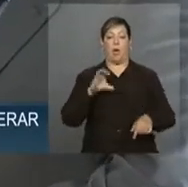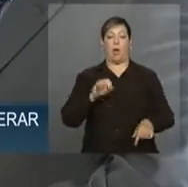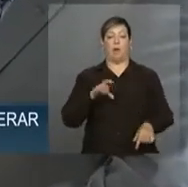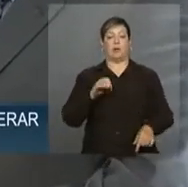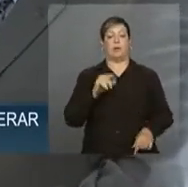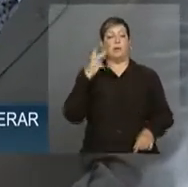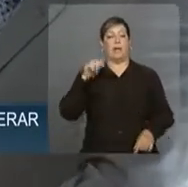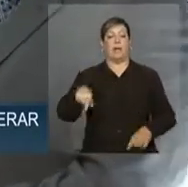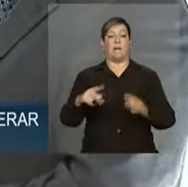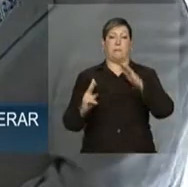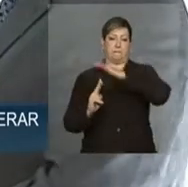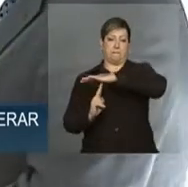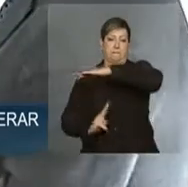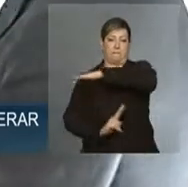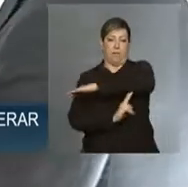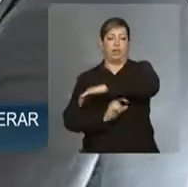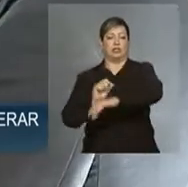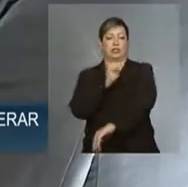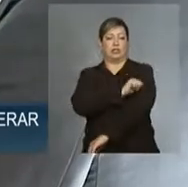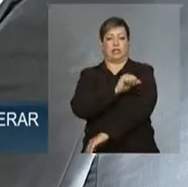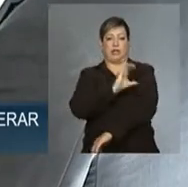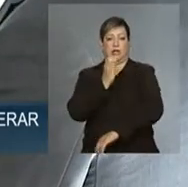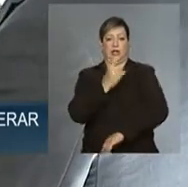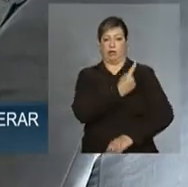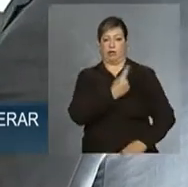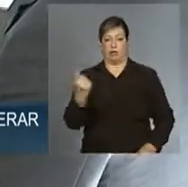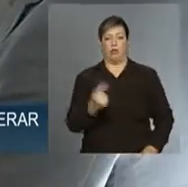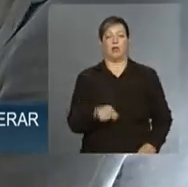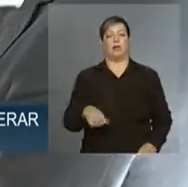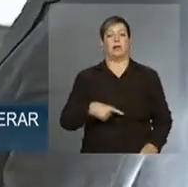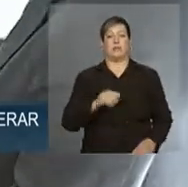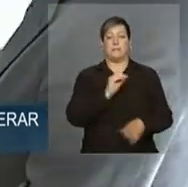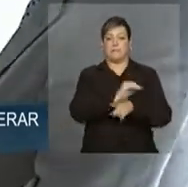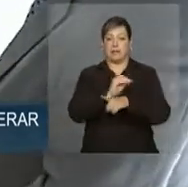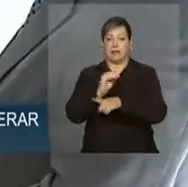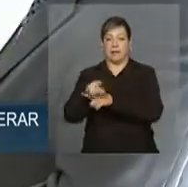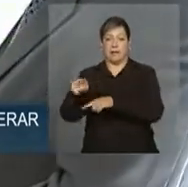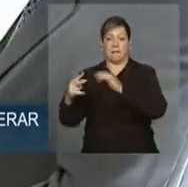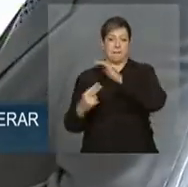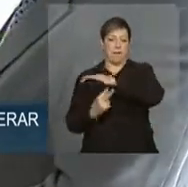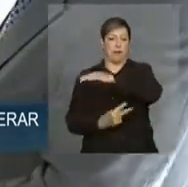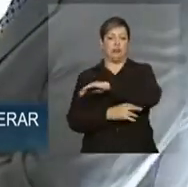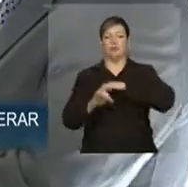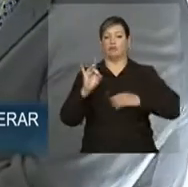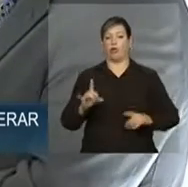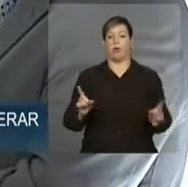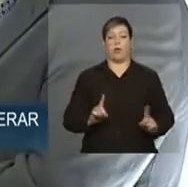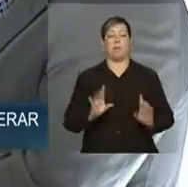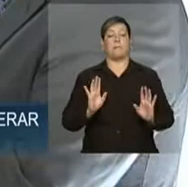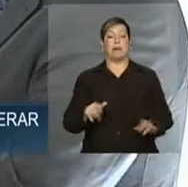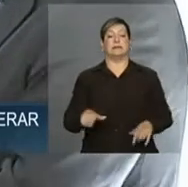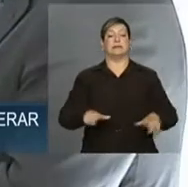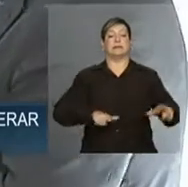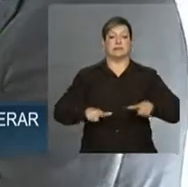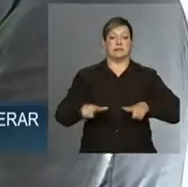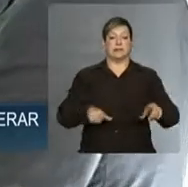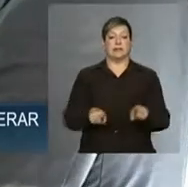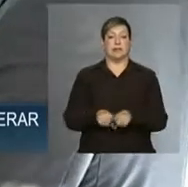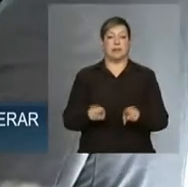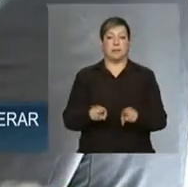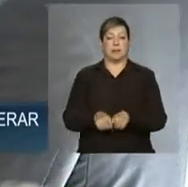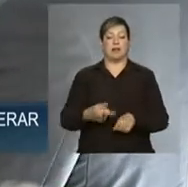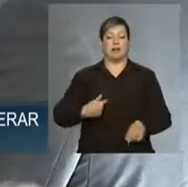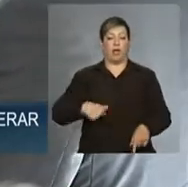Ponte Rio-Niterói, onde não será apenas a manutenção da ponte, a operação da ponte, mas